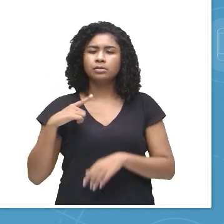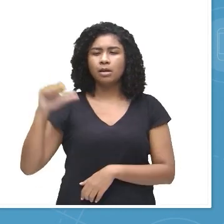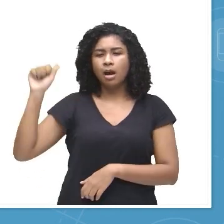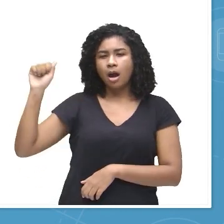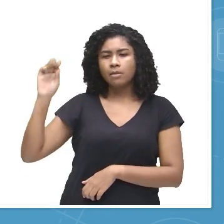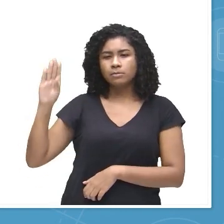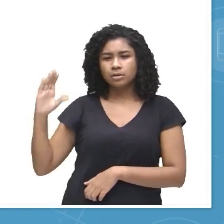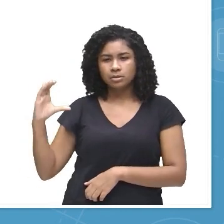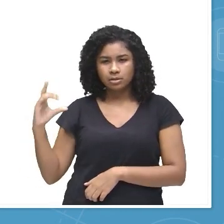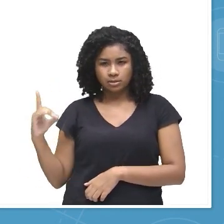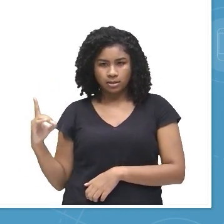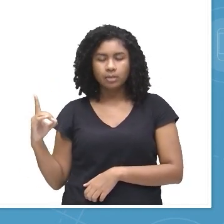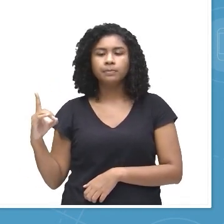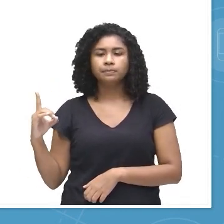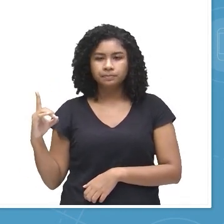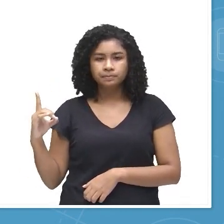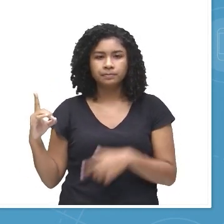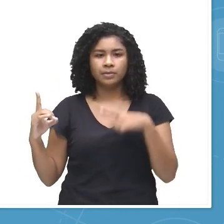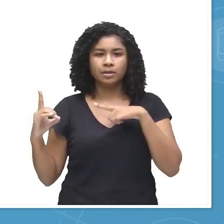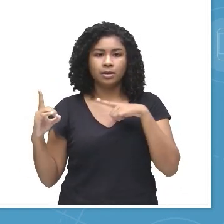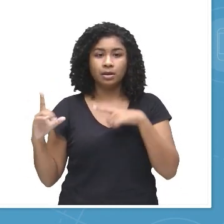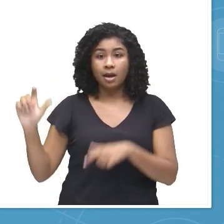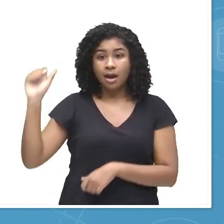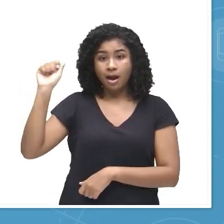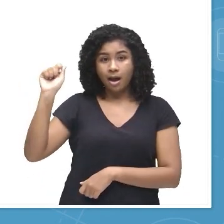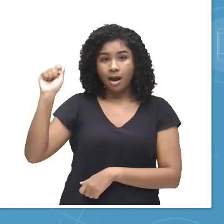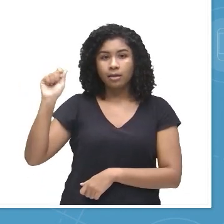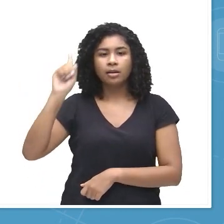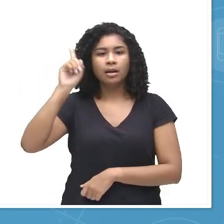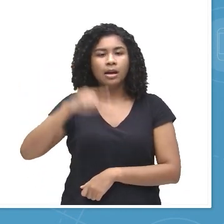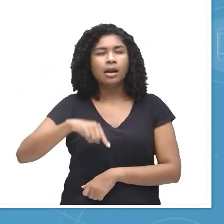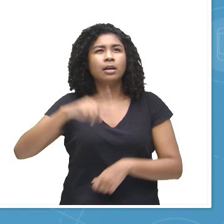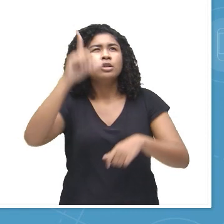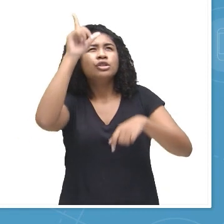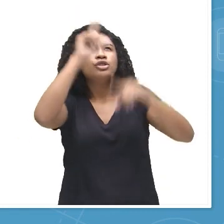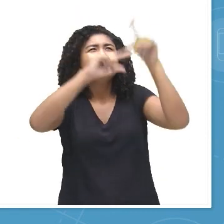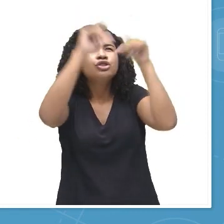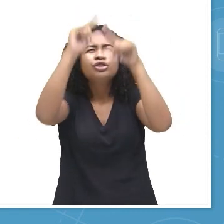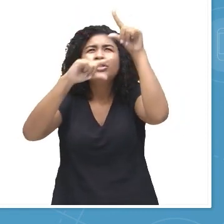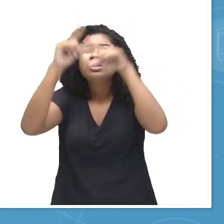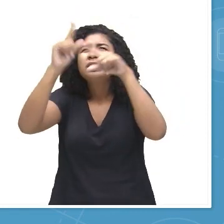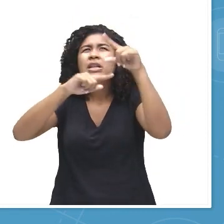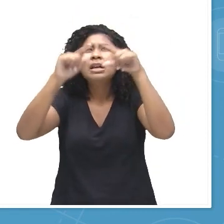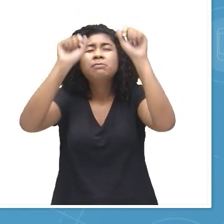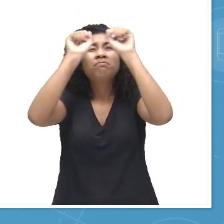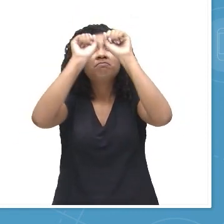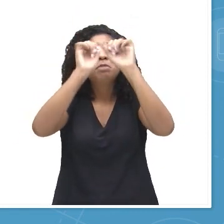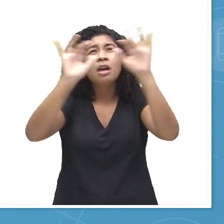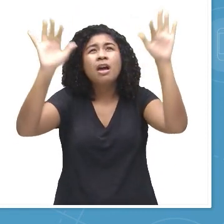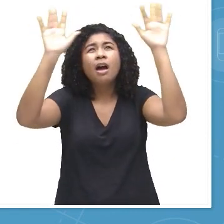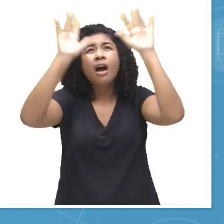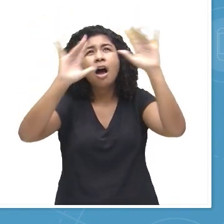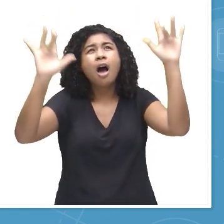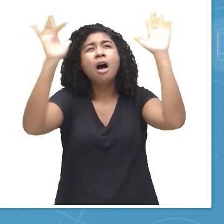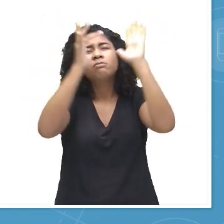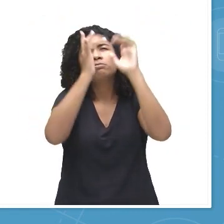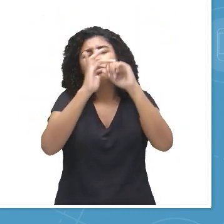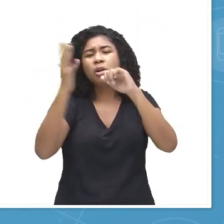temos o seguinte: a letra A, pelo brilho intenso das estrelas, né, essa poluição luminosa, ela